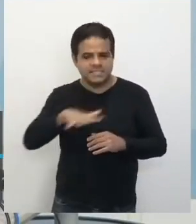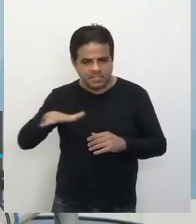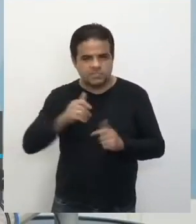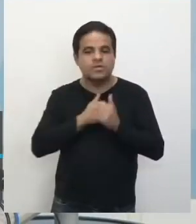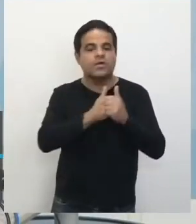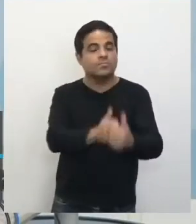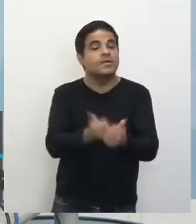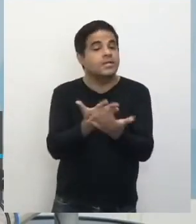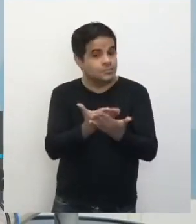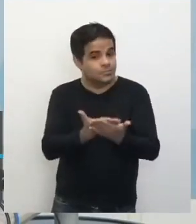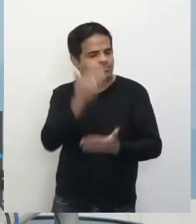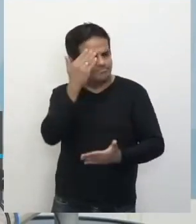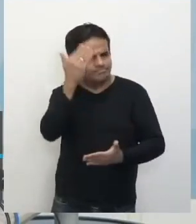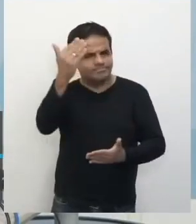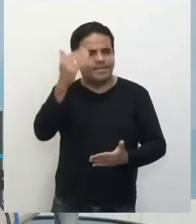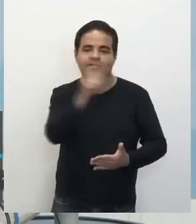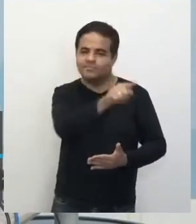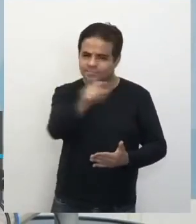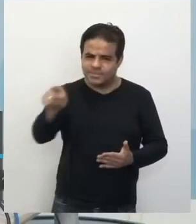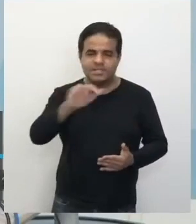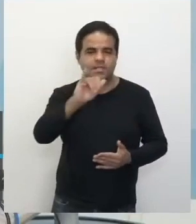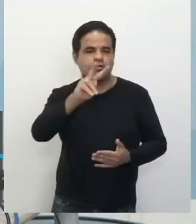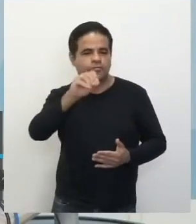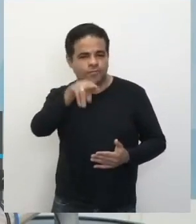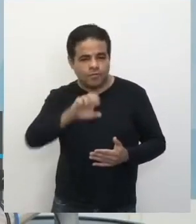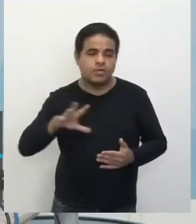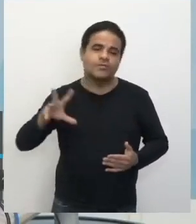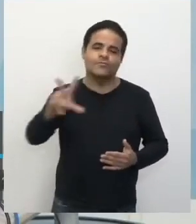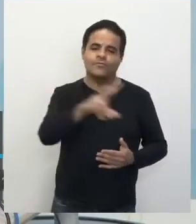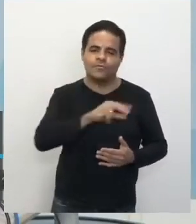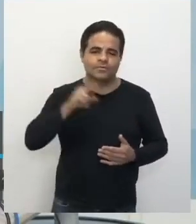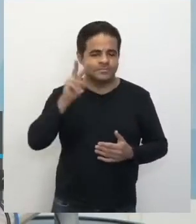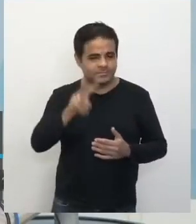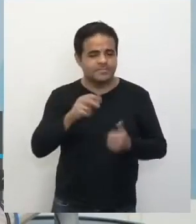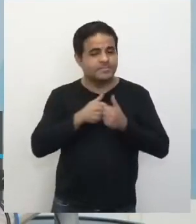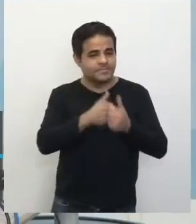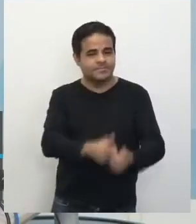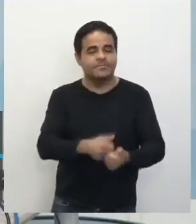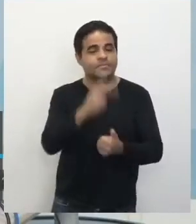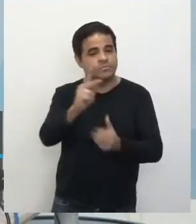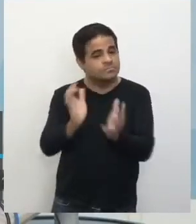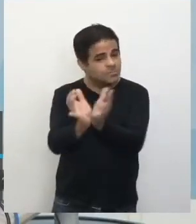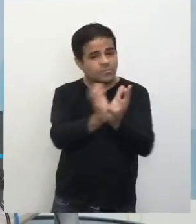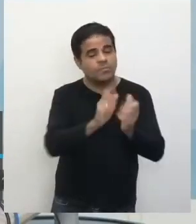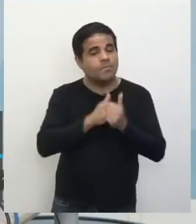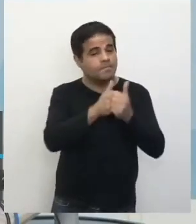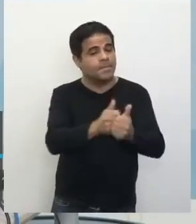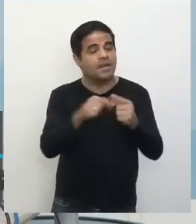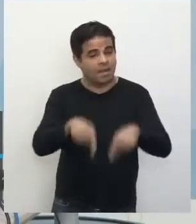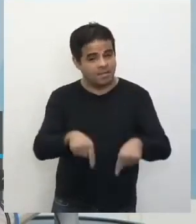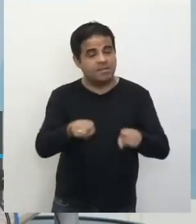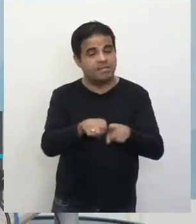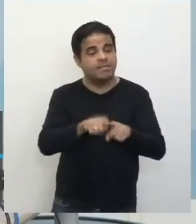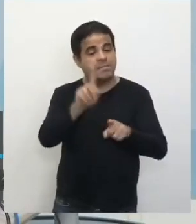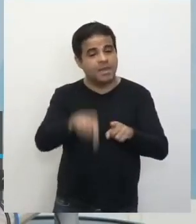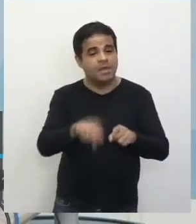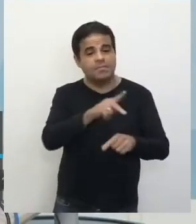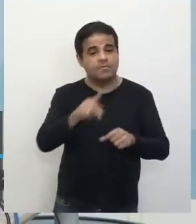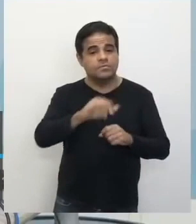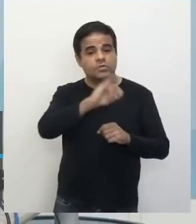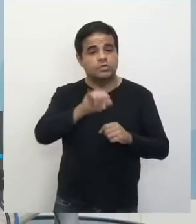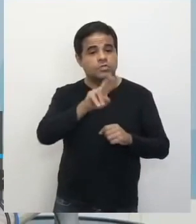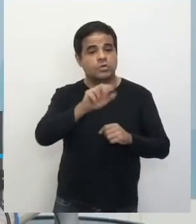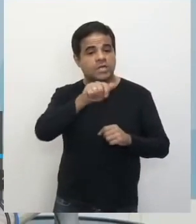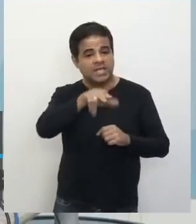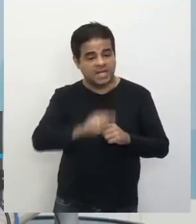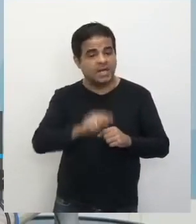acompanhando a aula. Obrigado a você, Ivone. Obrigado a todas as suas turmas acompanhando aqui a aula. Professora Juliana